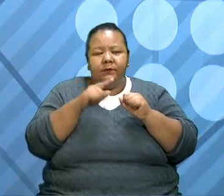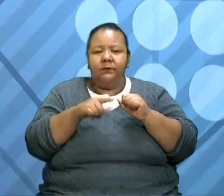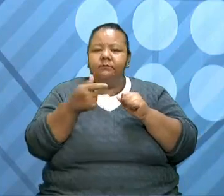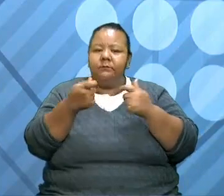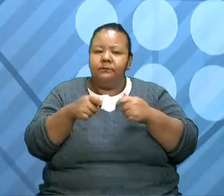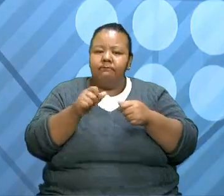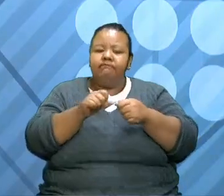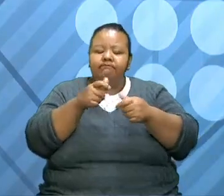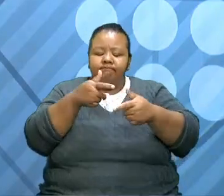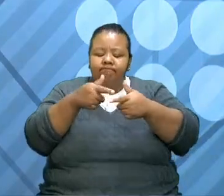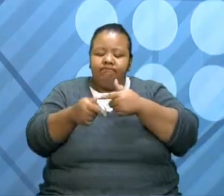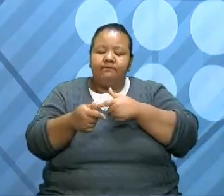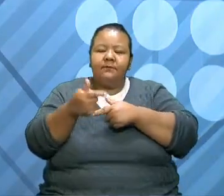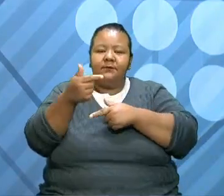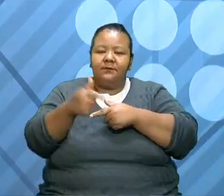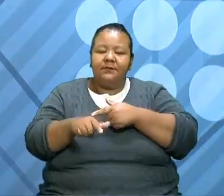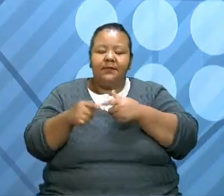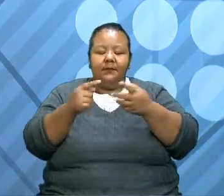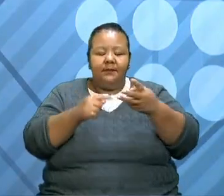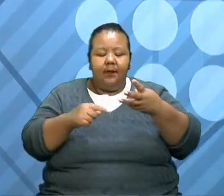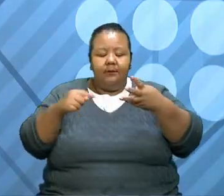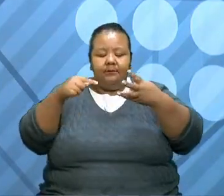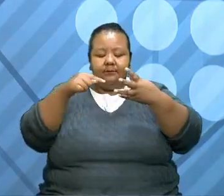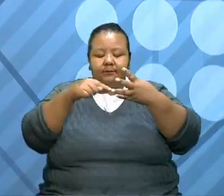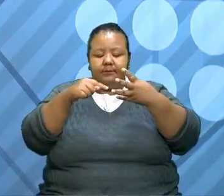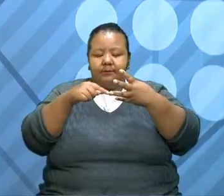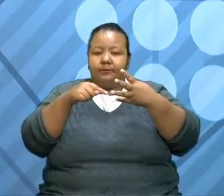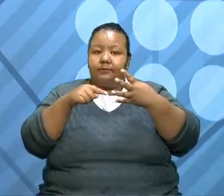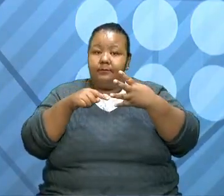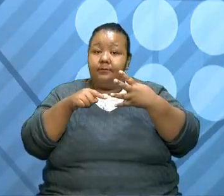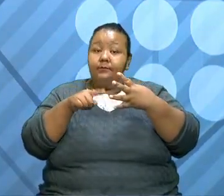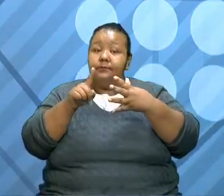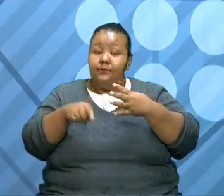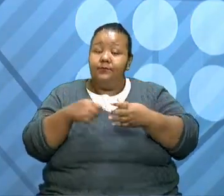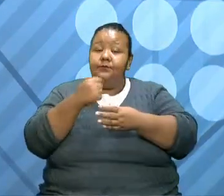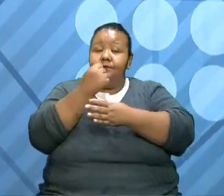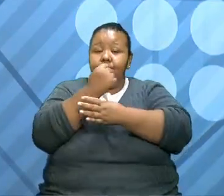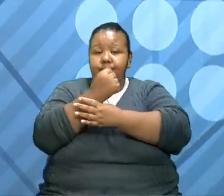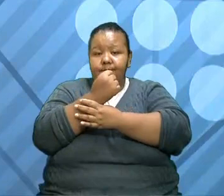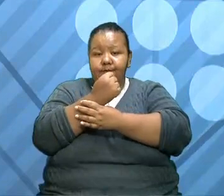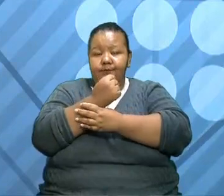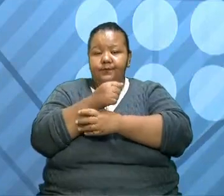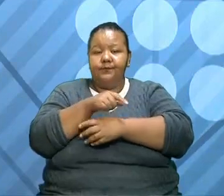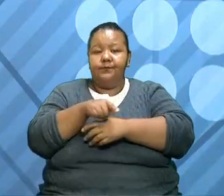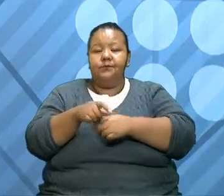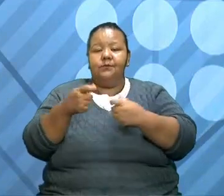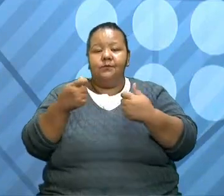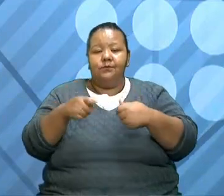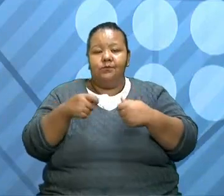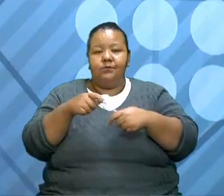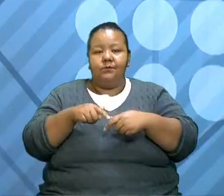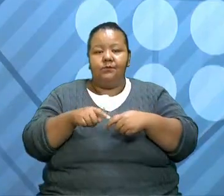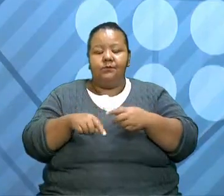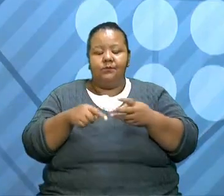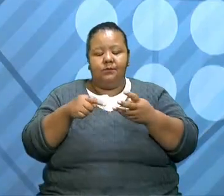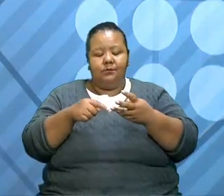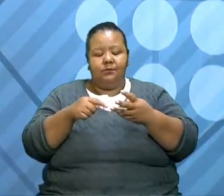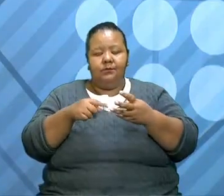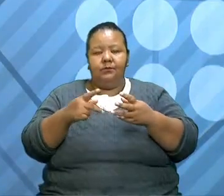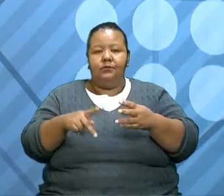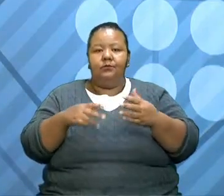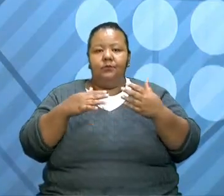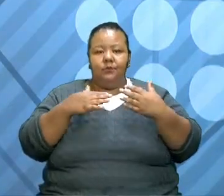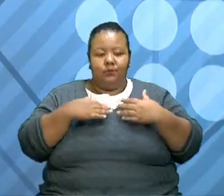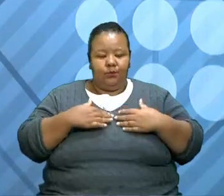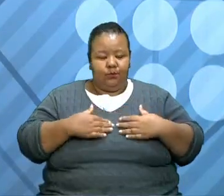essas necessidades, aí que você vai pensar na sua segunda necessidade, a necessidade de segurança. Você precisa ter uma necessidade de segurança para o seu